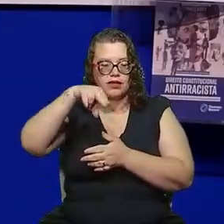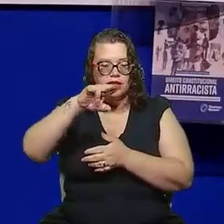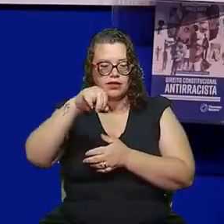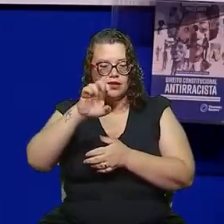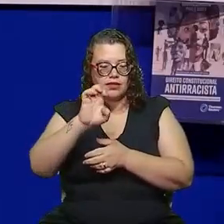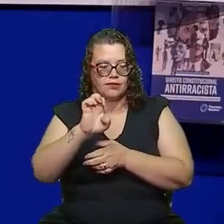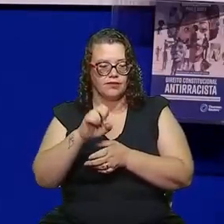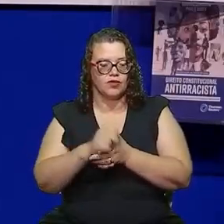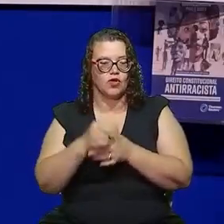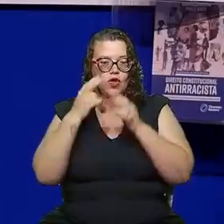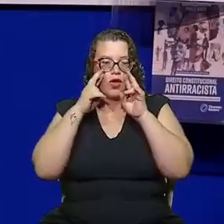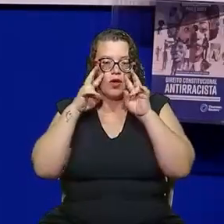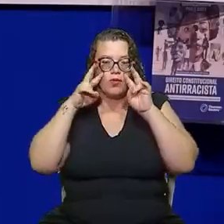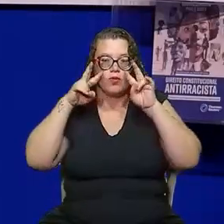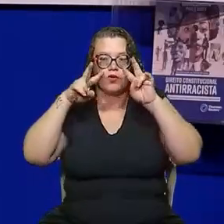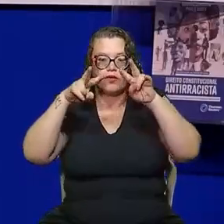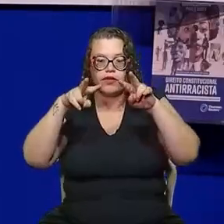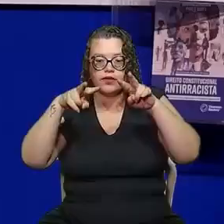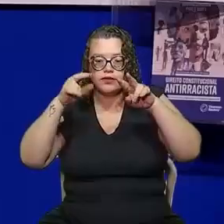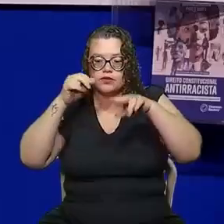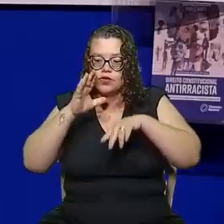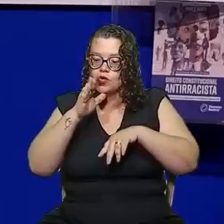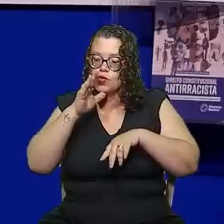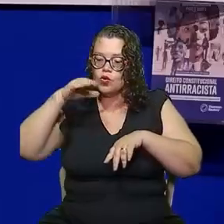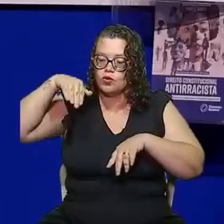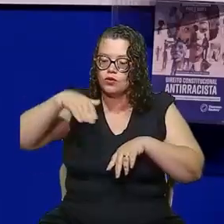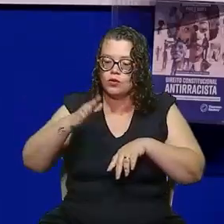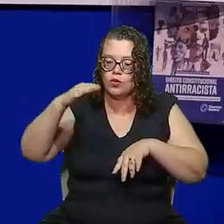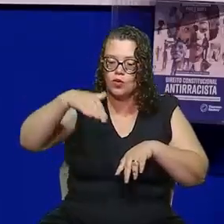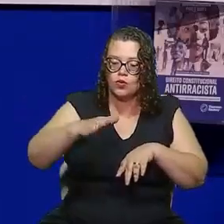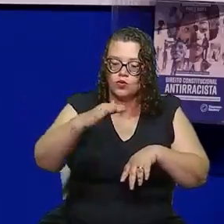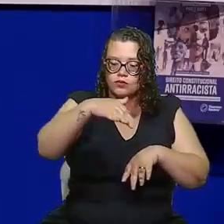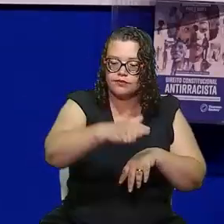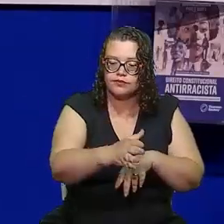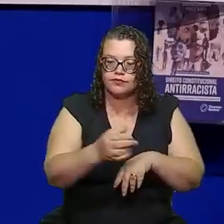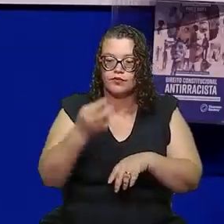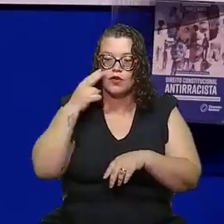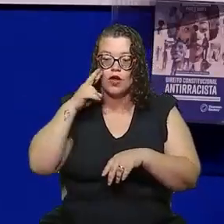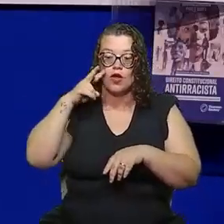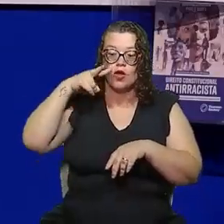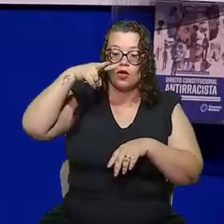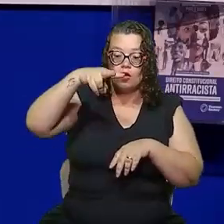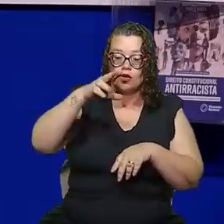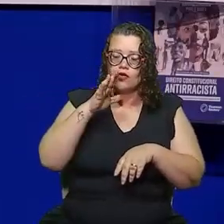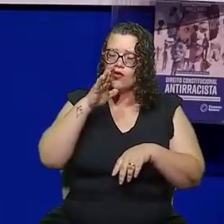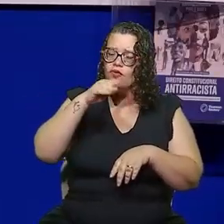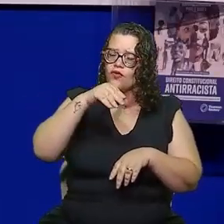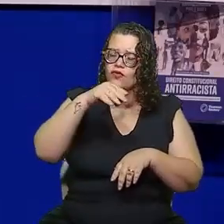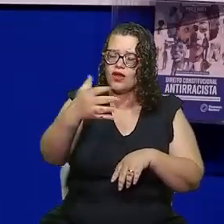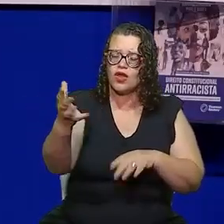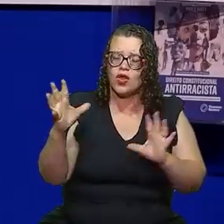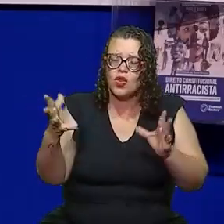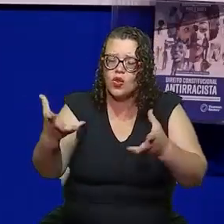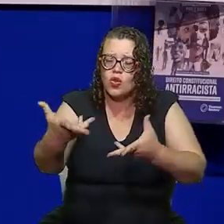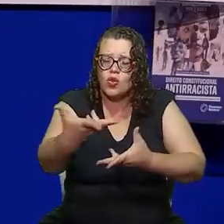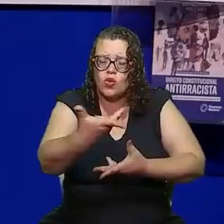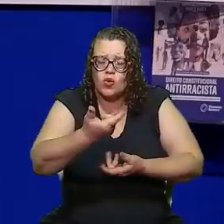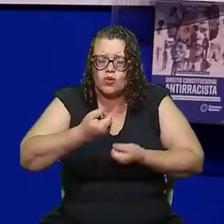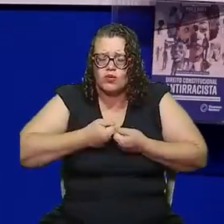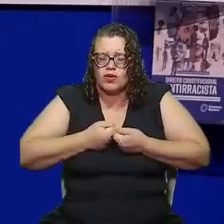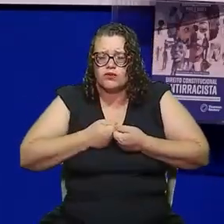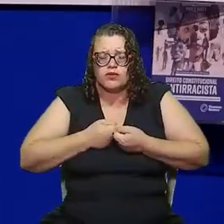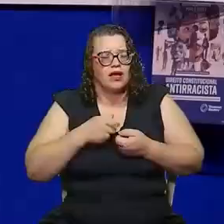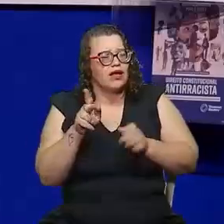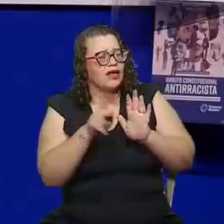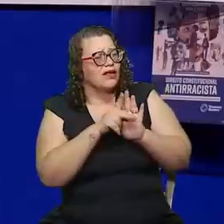gente olhou o mar da Baía de Itapuã, ele disse, olha o mar, pensar que ele é todo meu. Eu disse, ele é